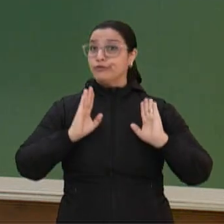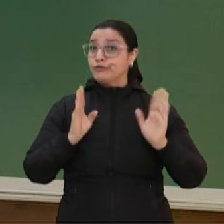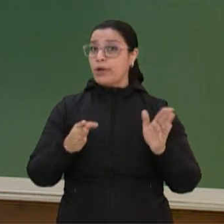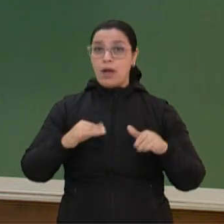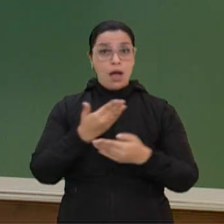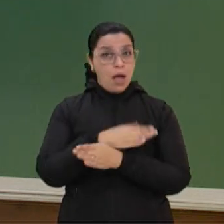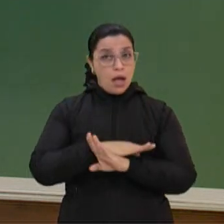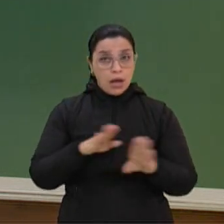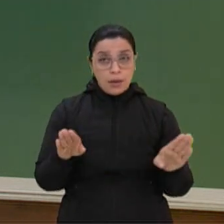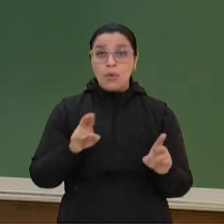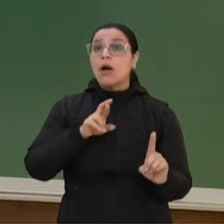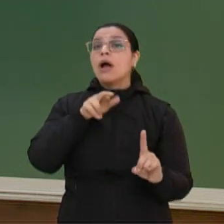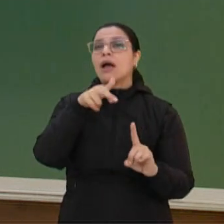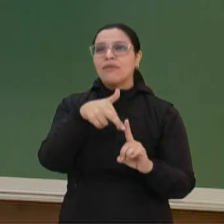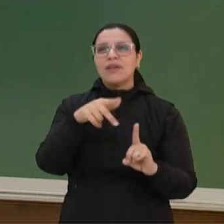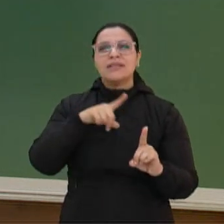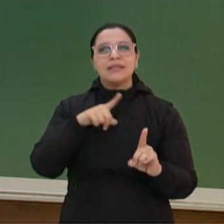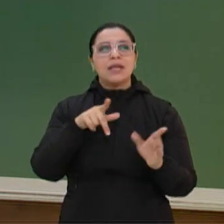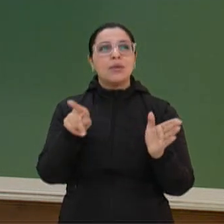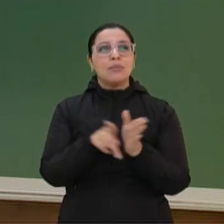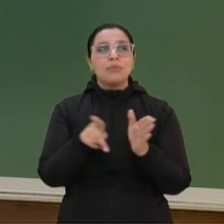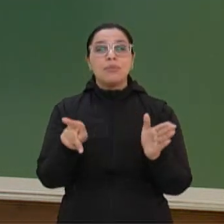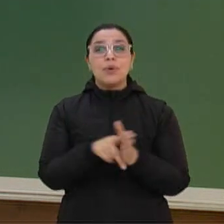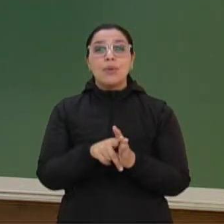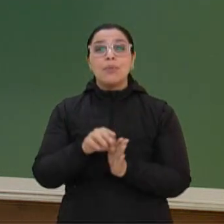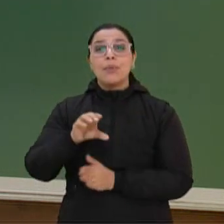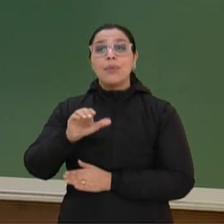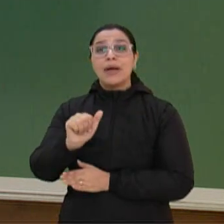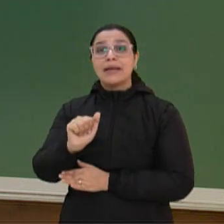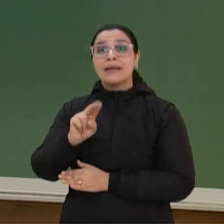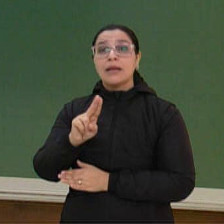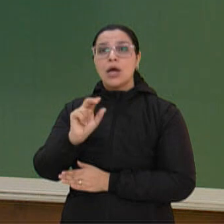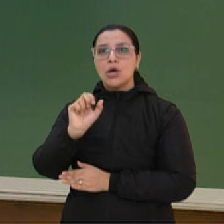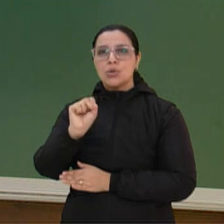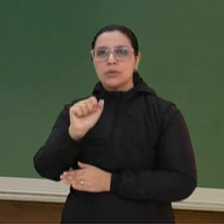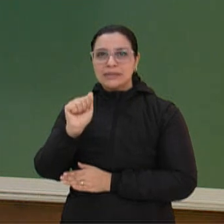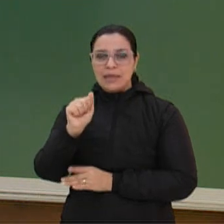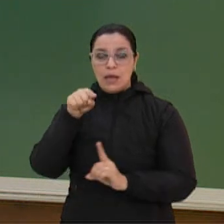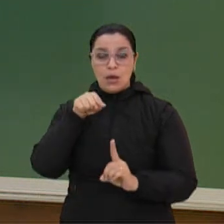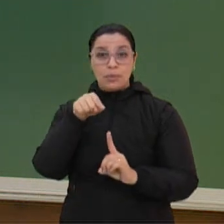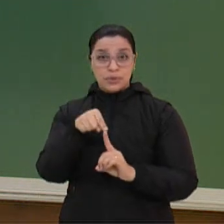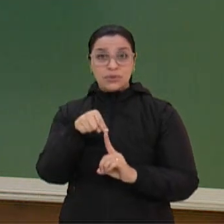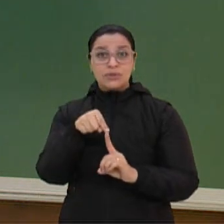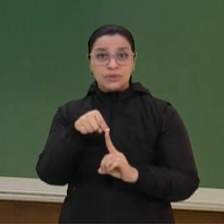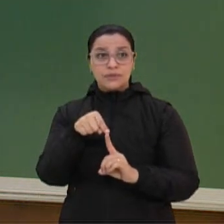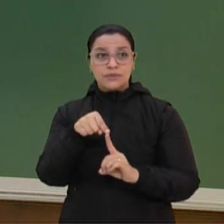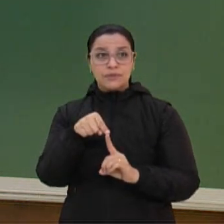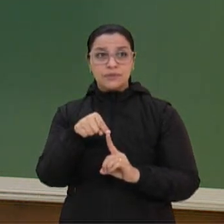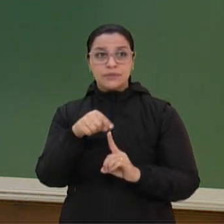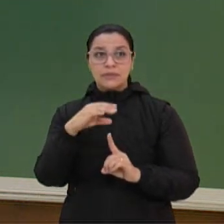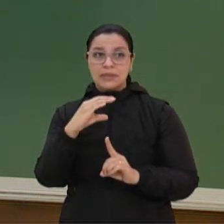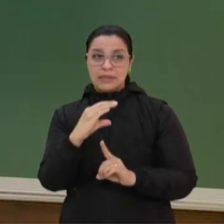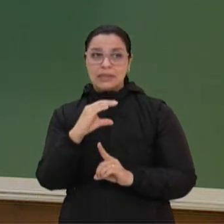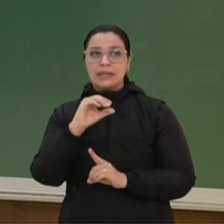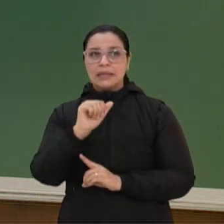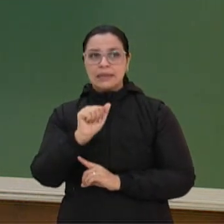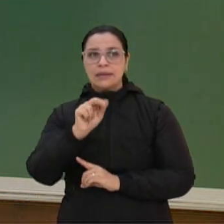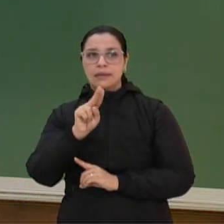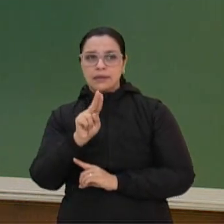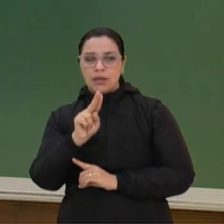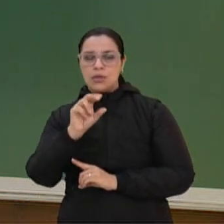se refere às conjunções causais. Pertence também à